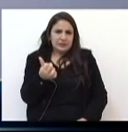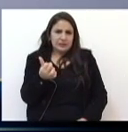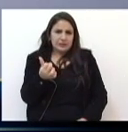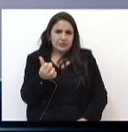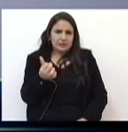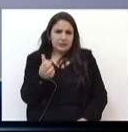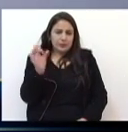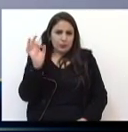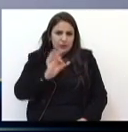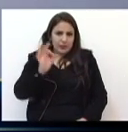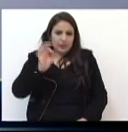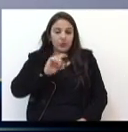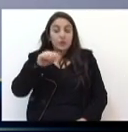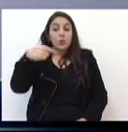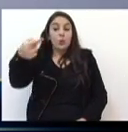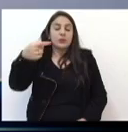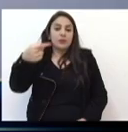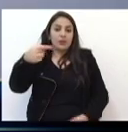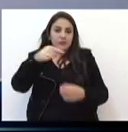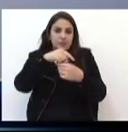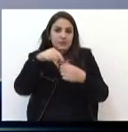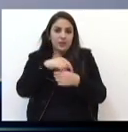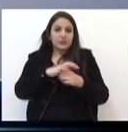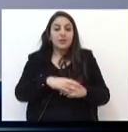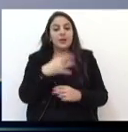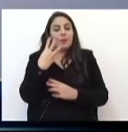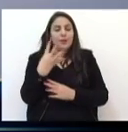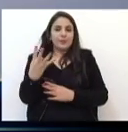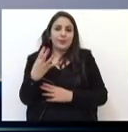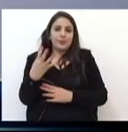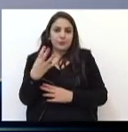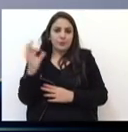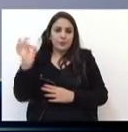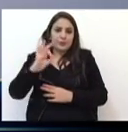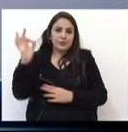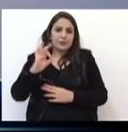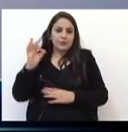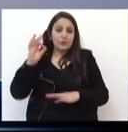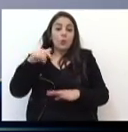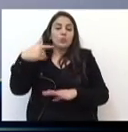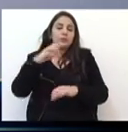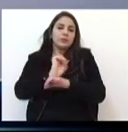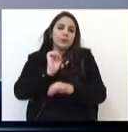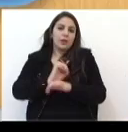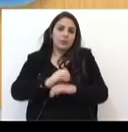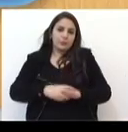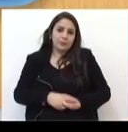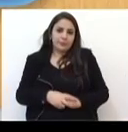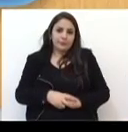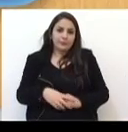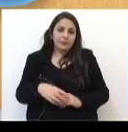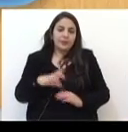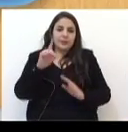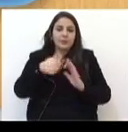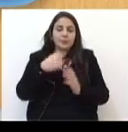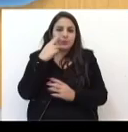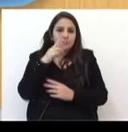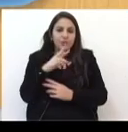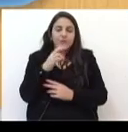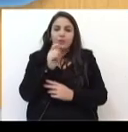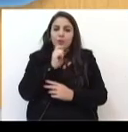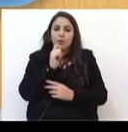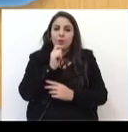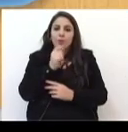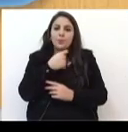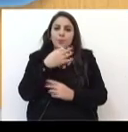46% são de outras cidades e 44% são de outros estados. E a seguir, a opinião